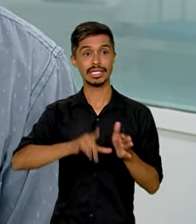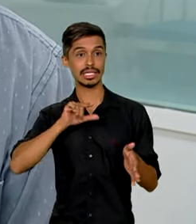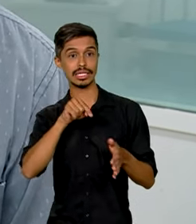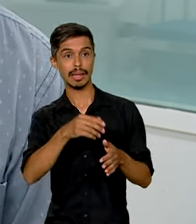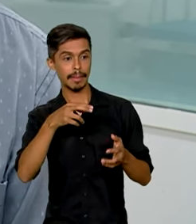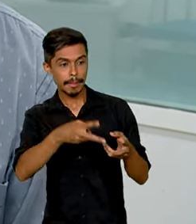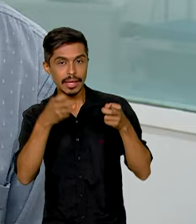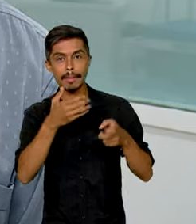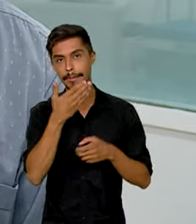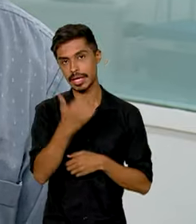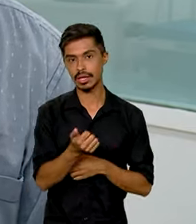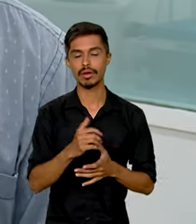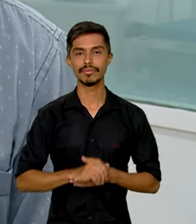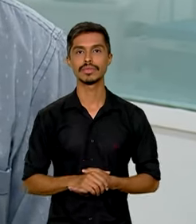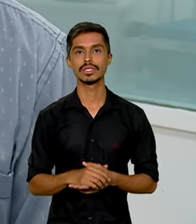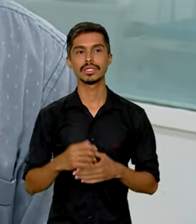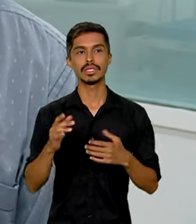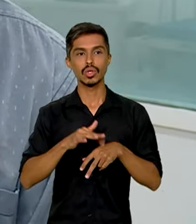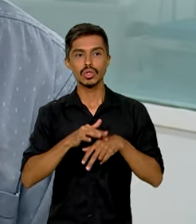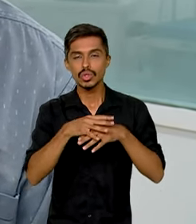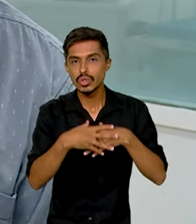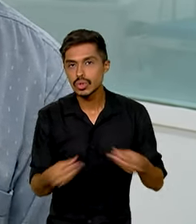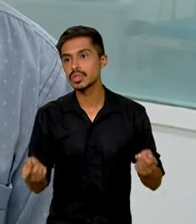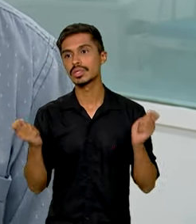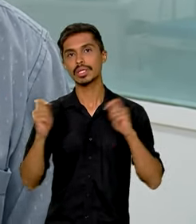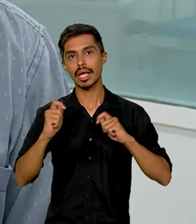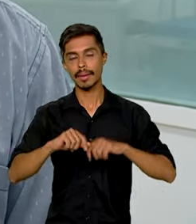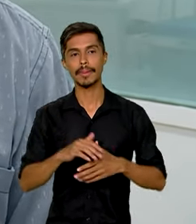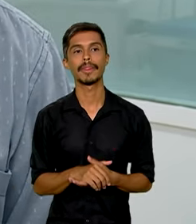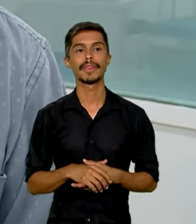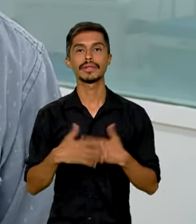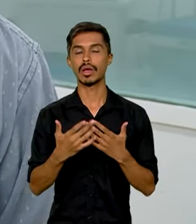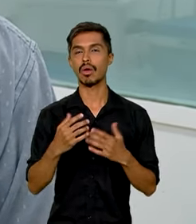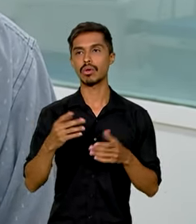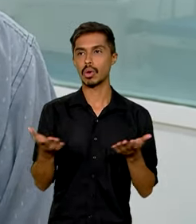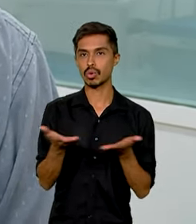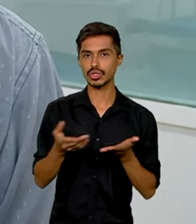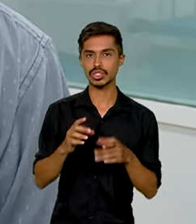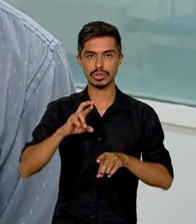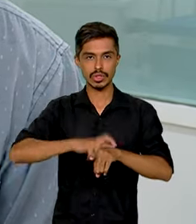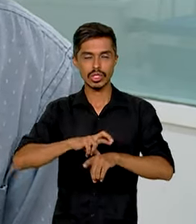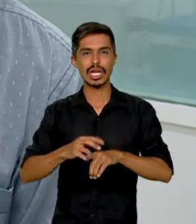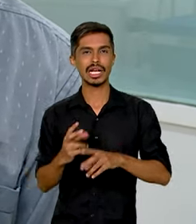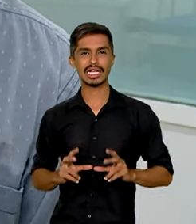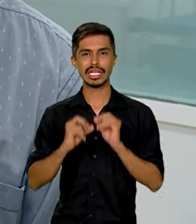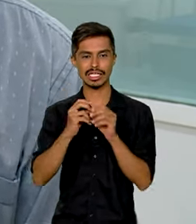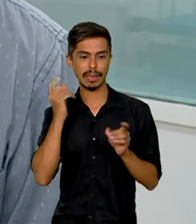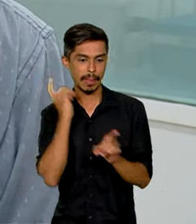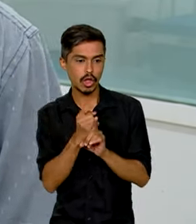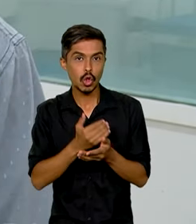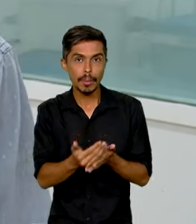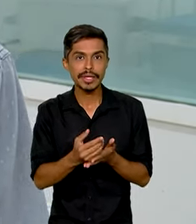melhor. As chances de cura, por exemplo, são muito grandes. Um câncer de próstata hoje detectado em fase inicial passa